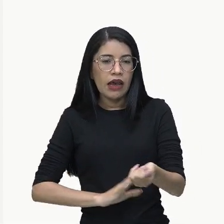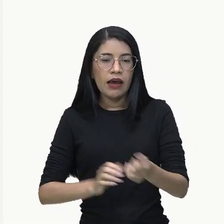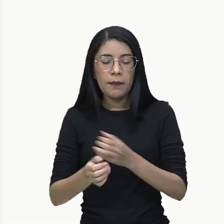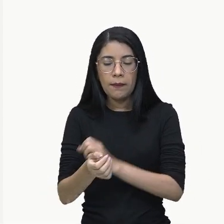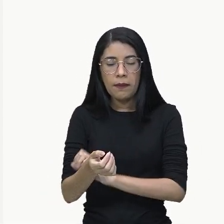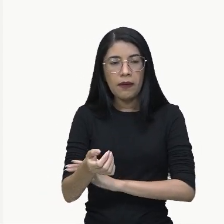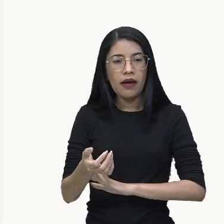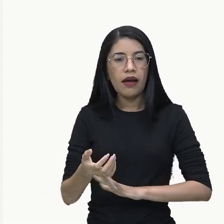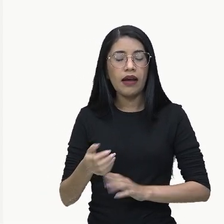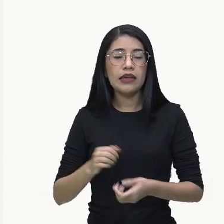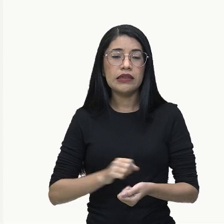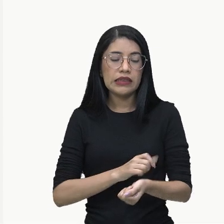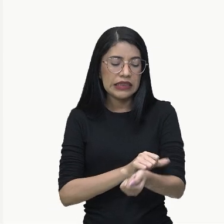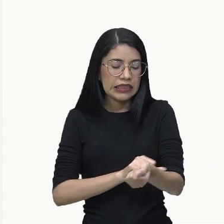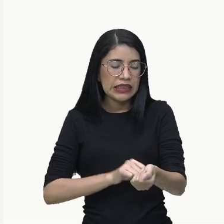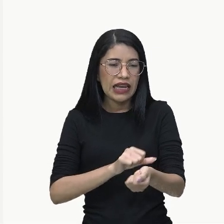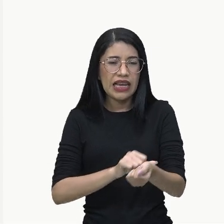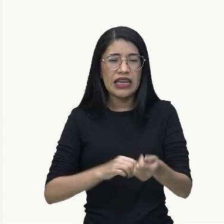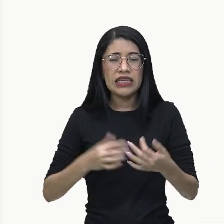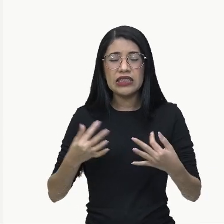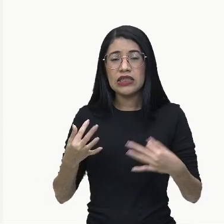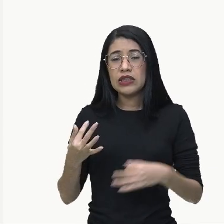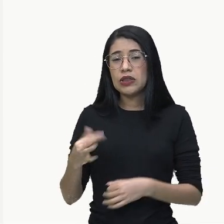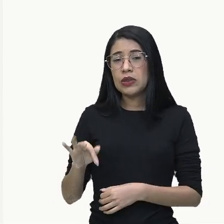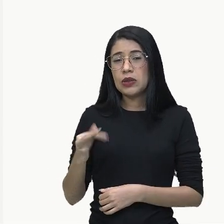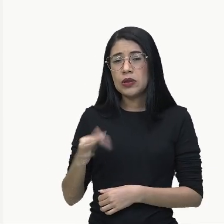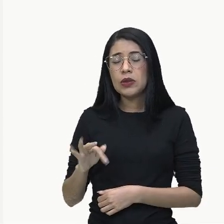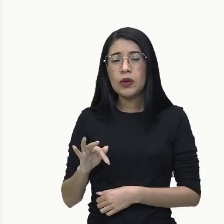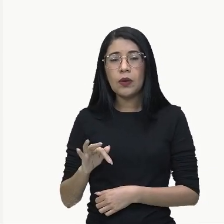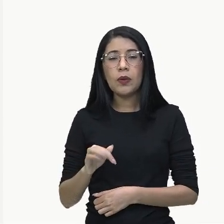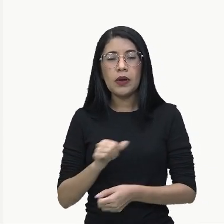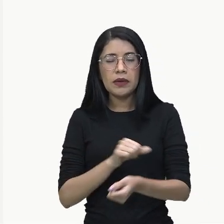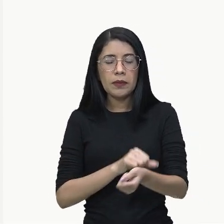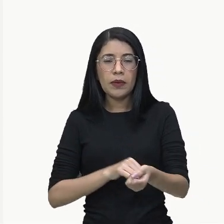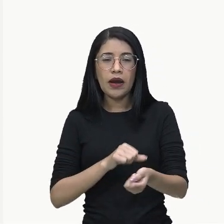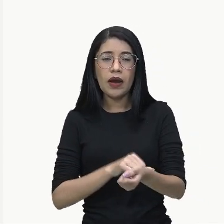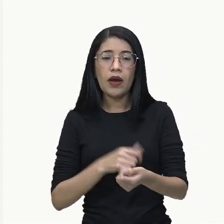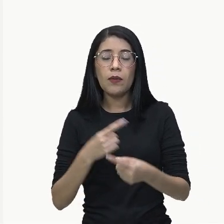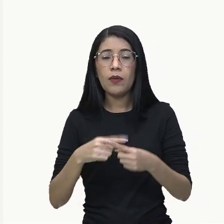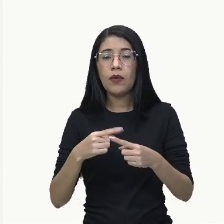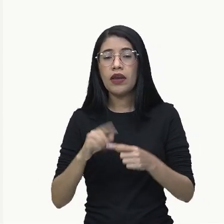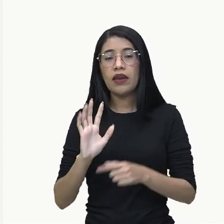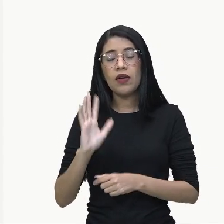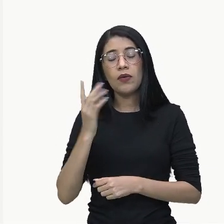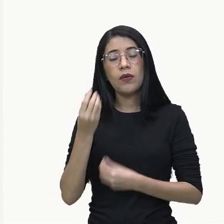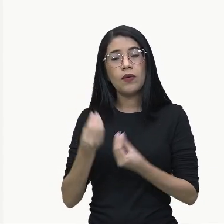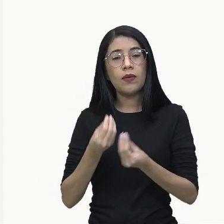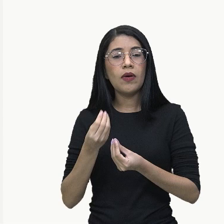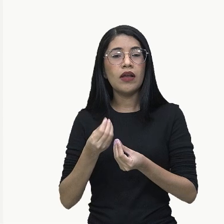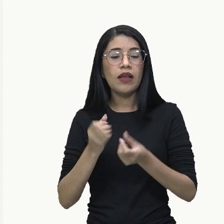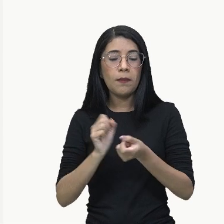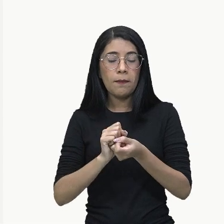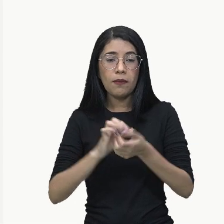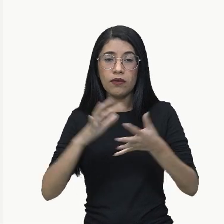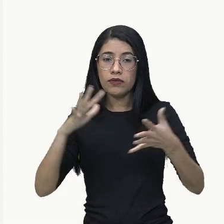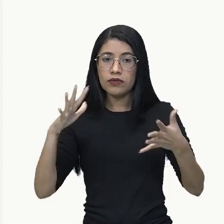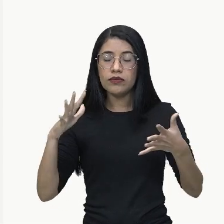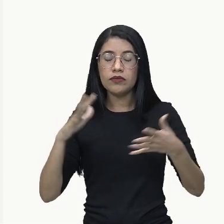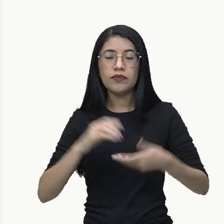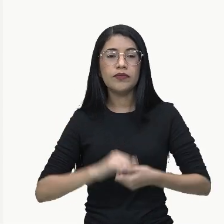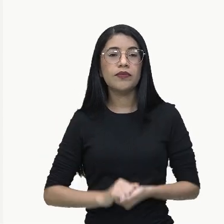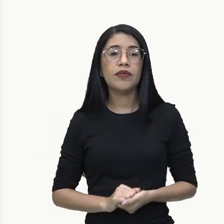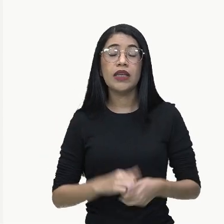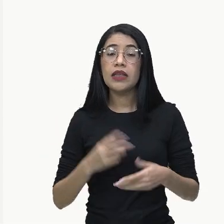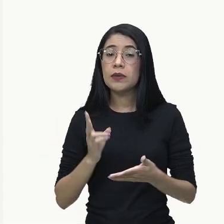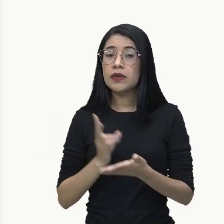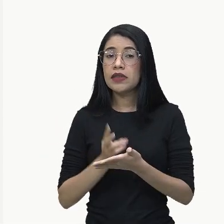rosas cálidas aquelas feridas que foram causadas pela destruição pela explosão então Observe que nós temos a